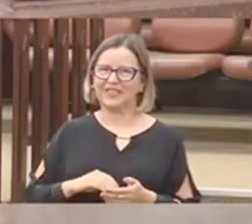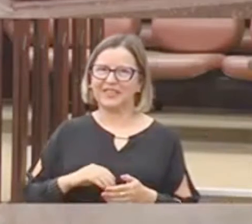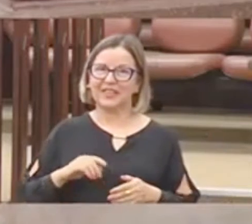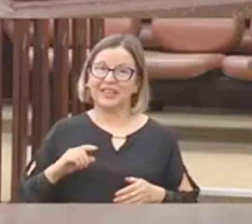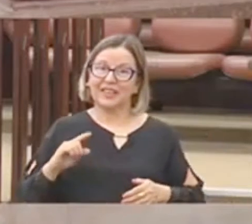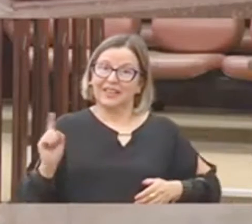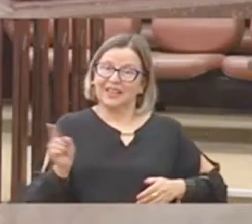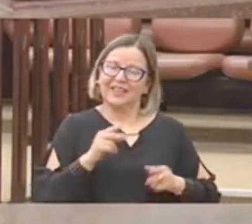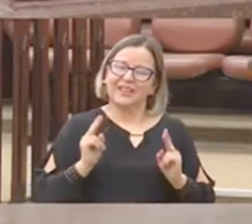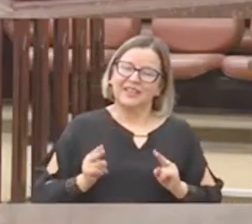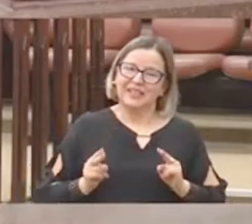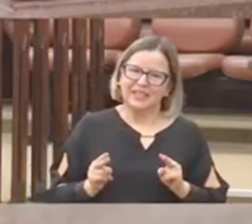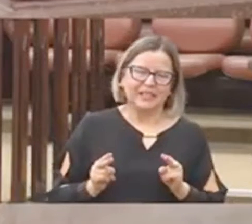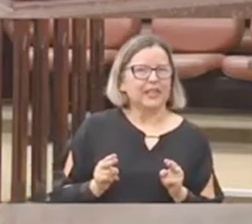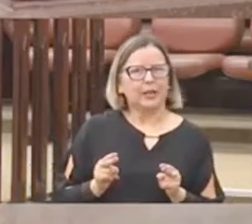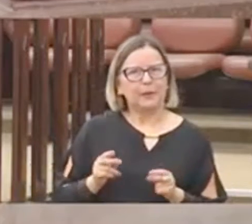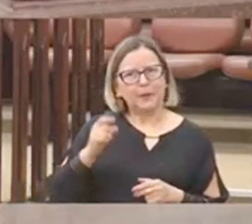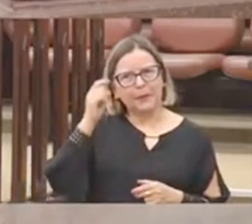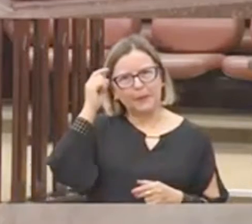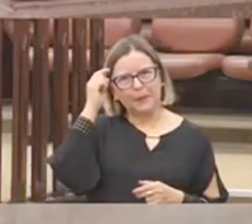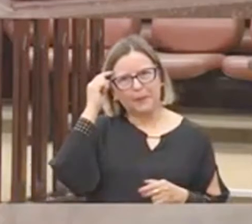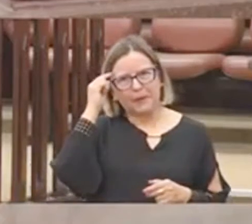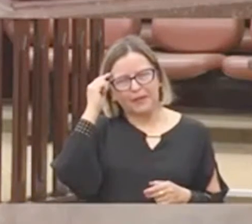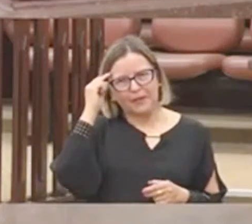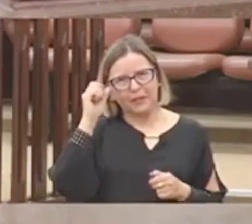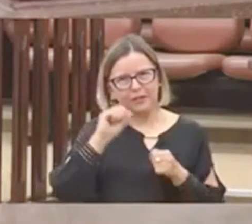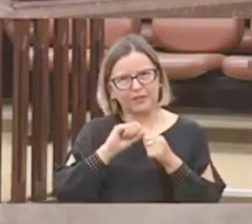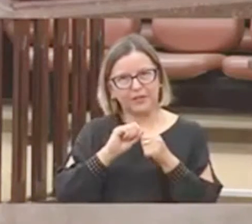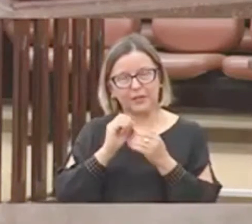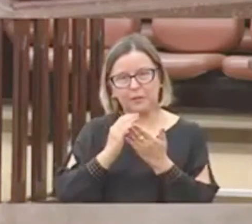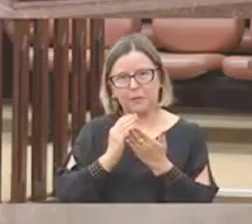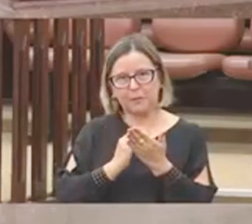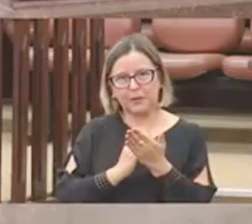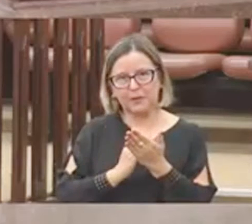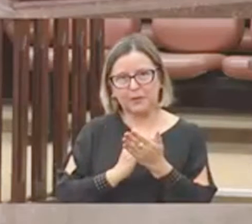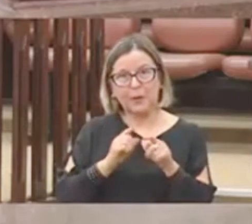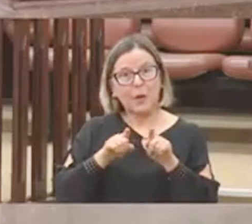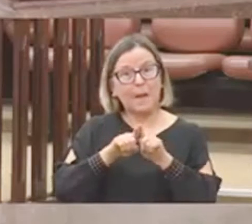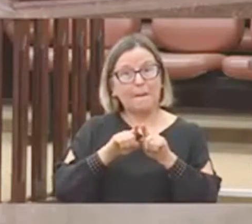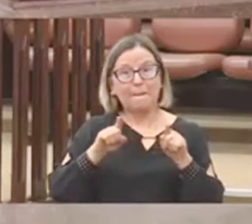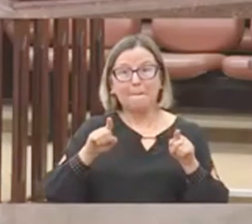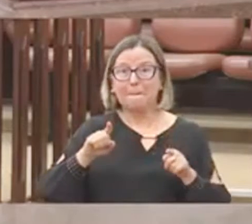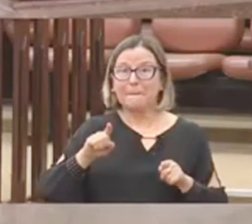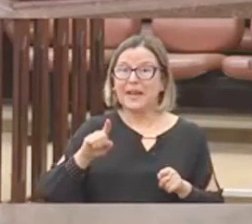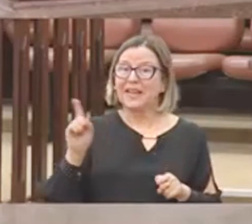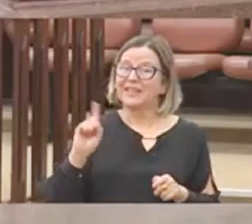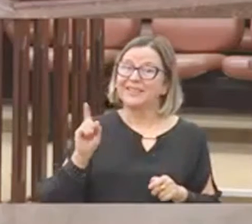planos, sem buscar qual é a vontade do Senhor para nós.